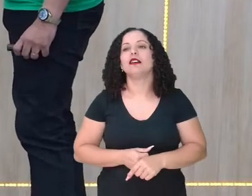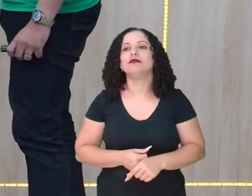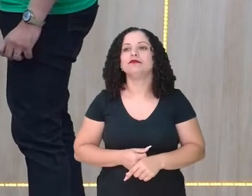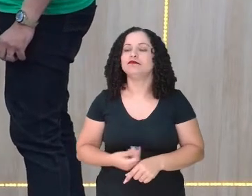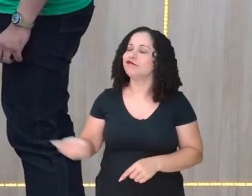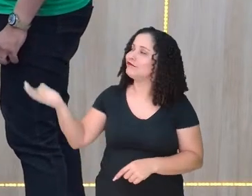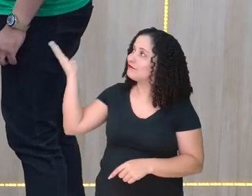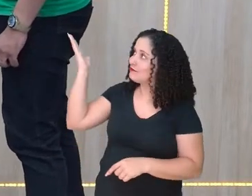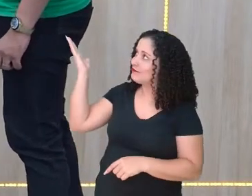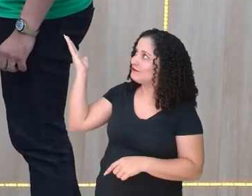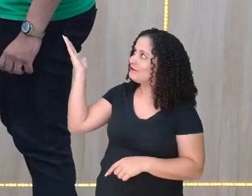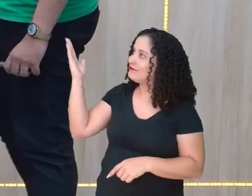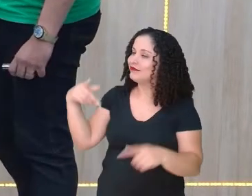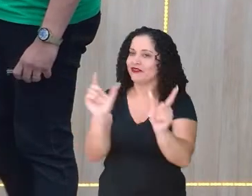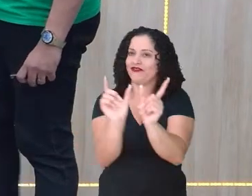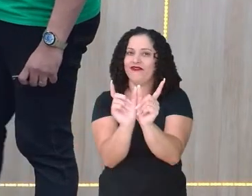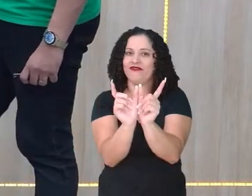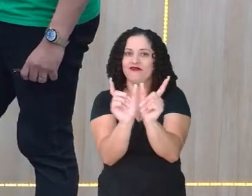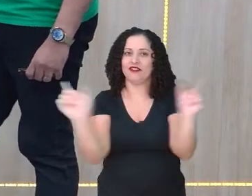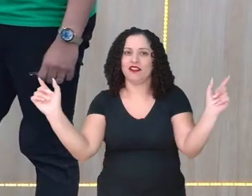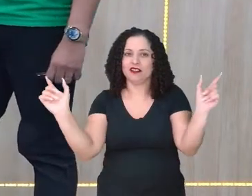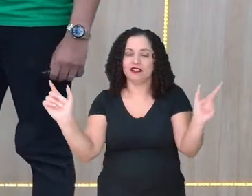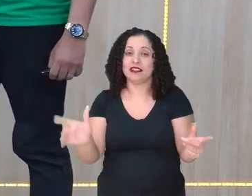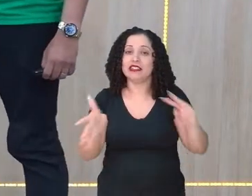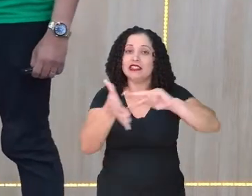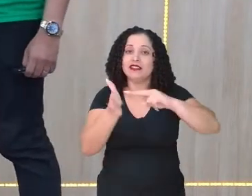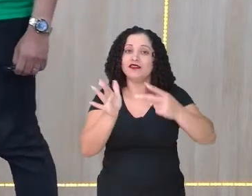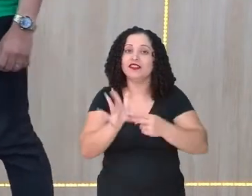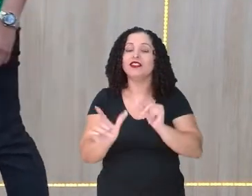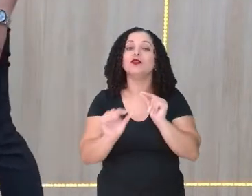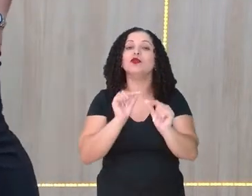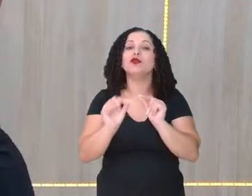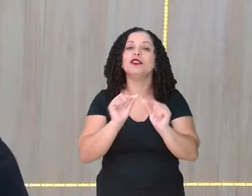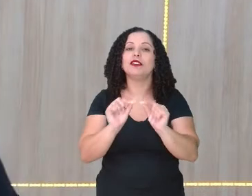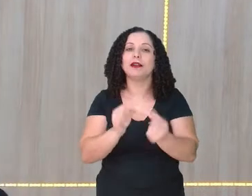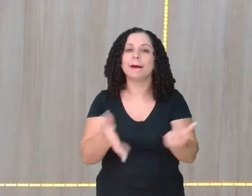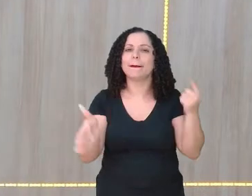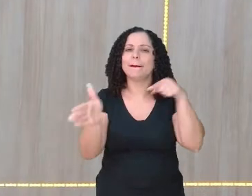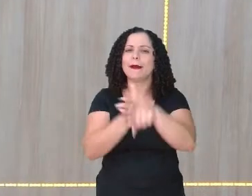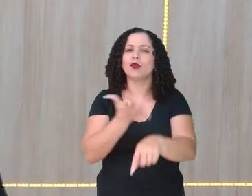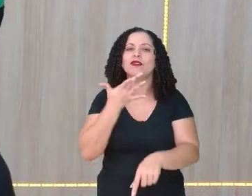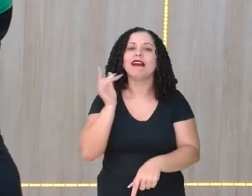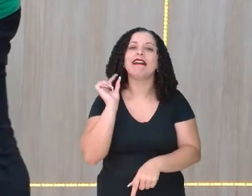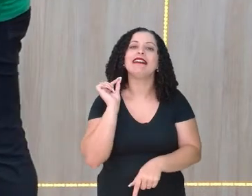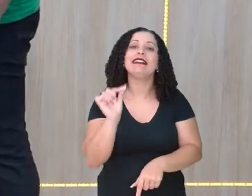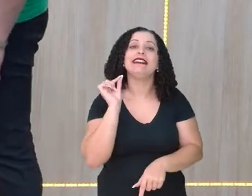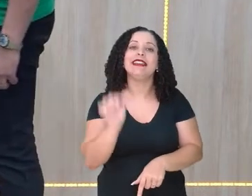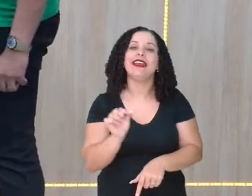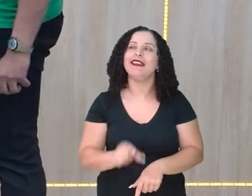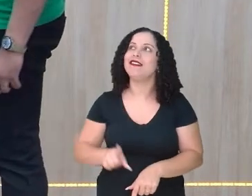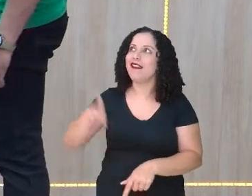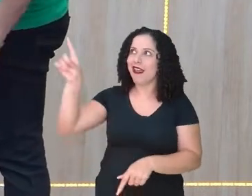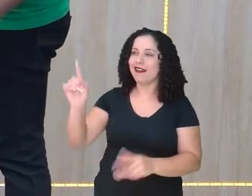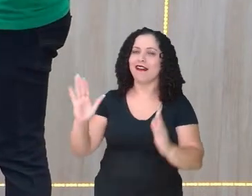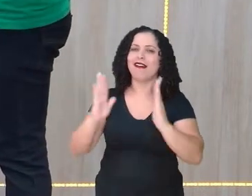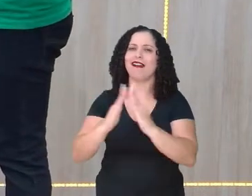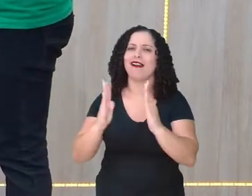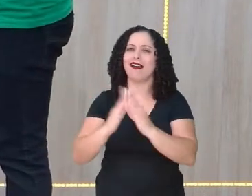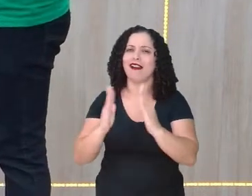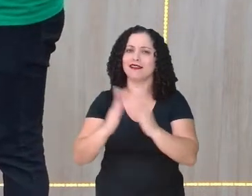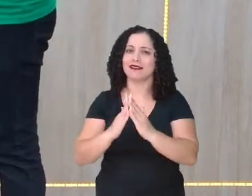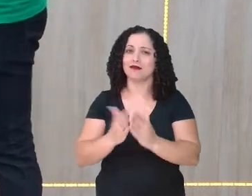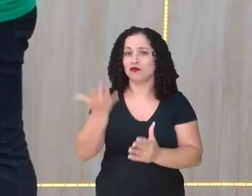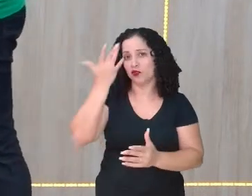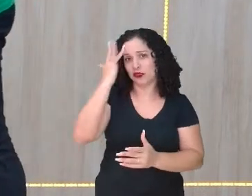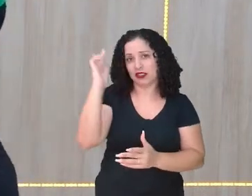is this, eu estou perguntando de quem é esta casa, que, por sinal, não sei se Kézia